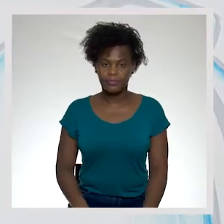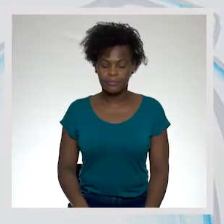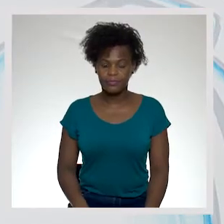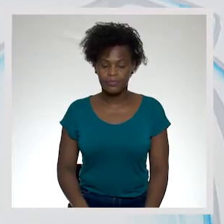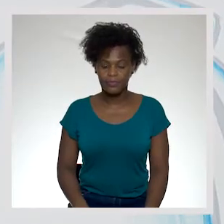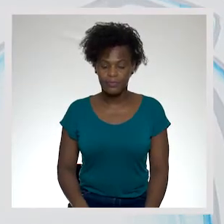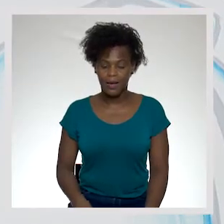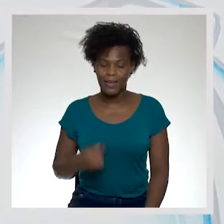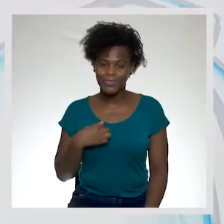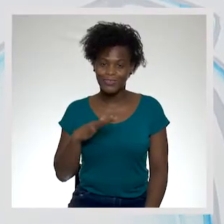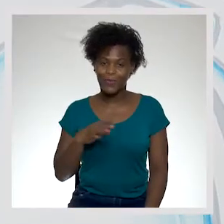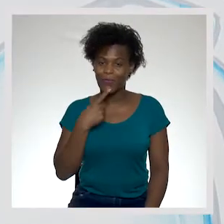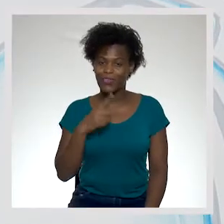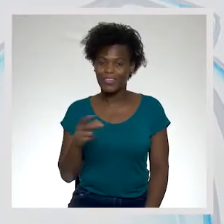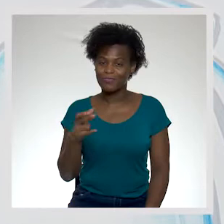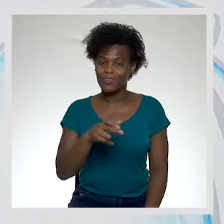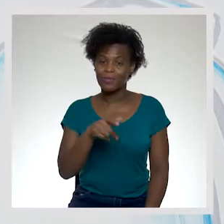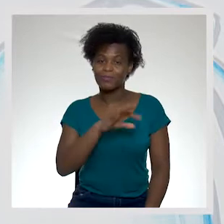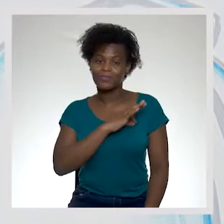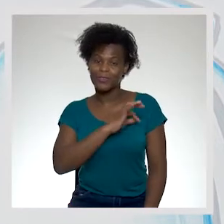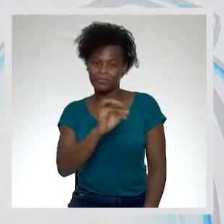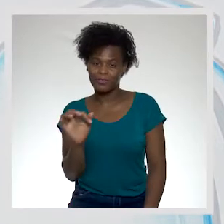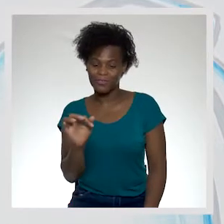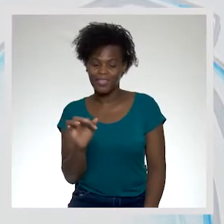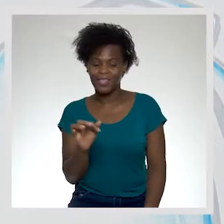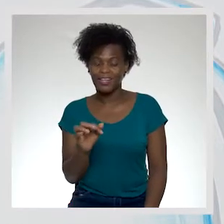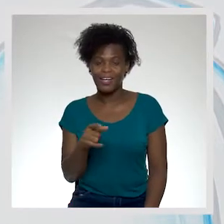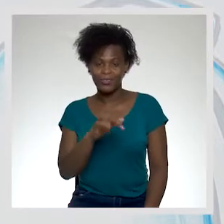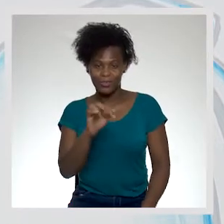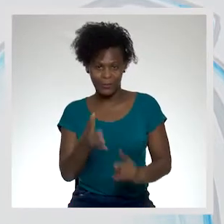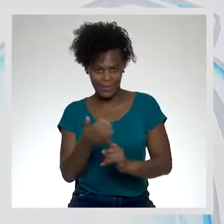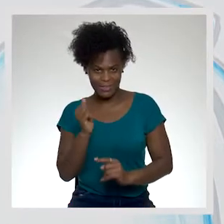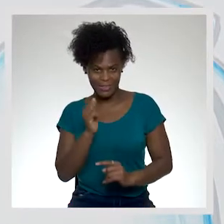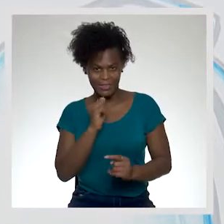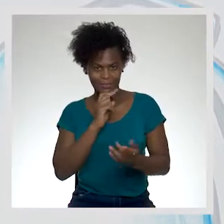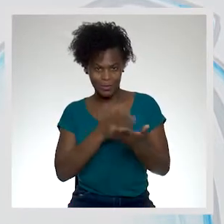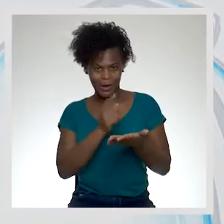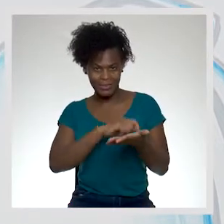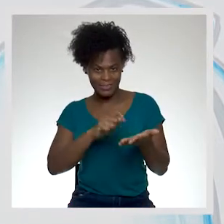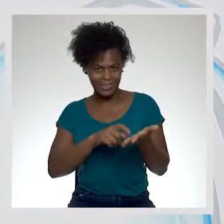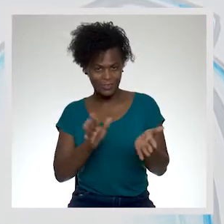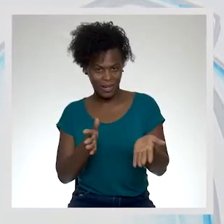Estou de volta, o vosso professor, conseguiram resolver o exercício.